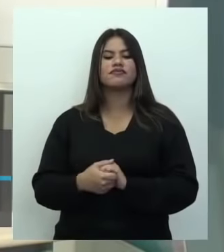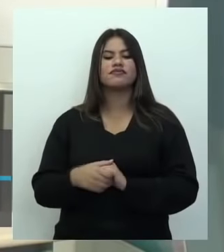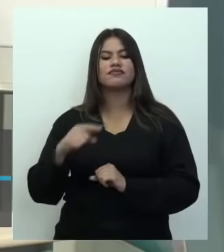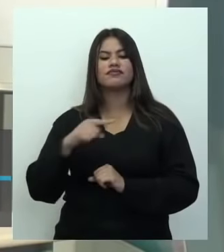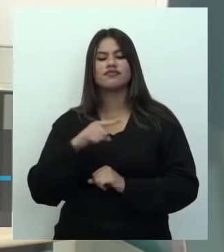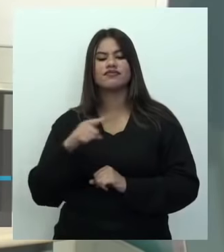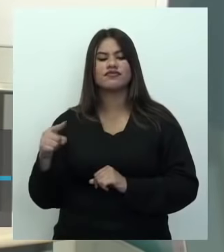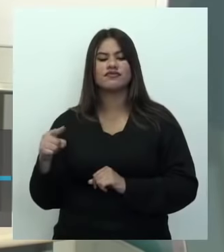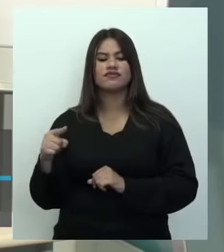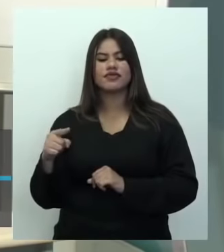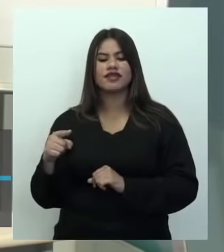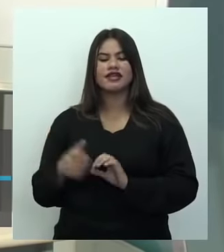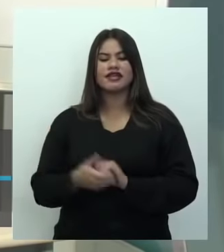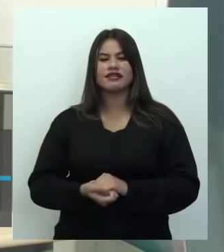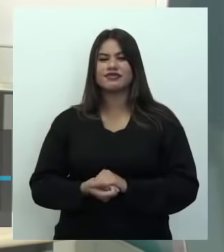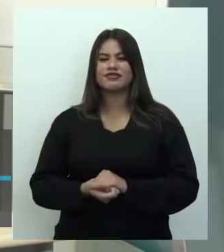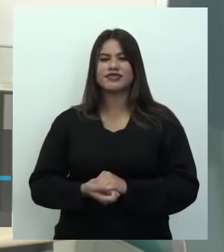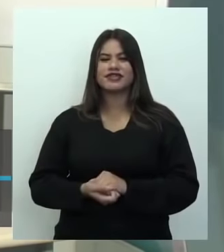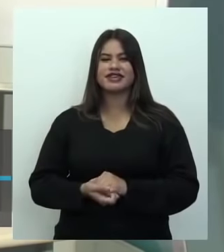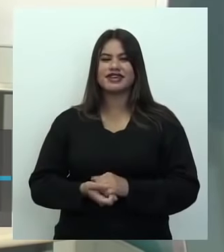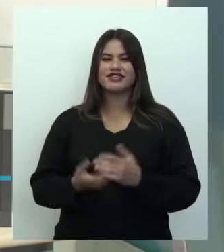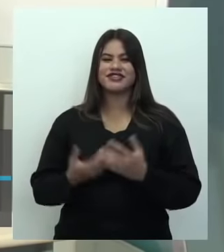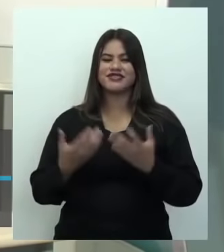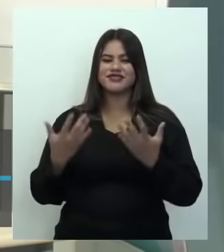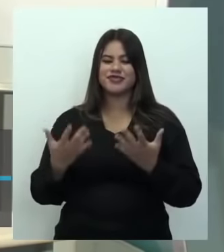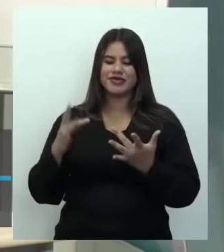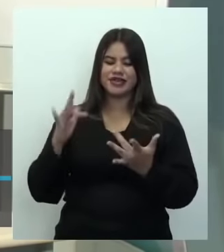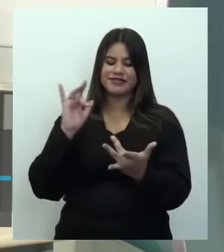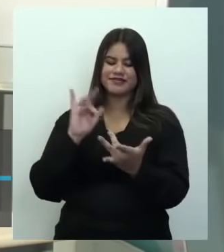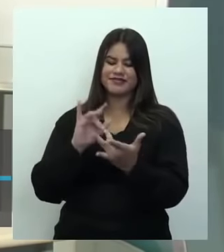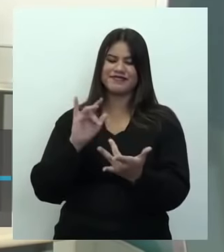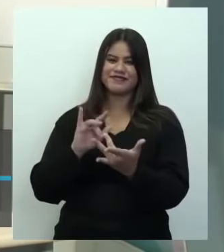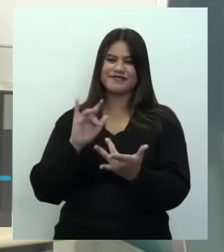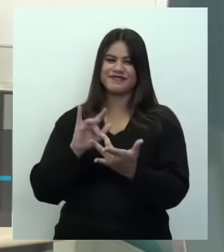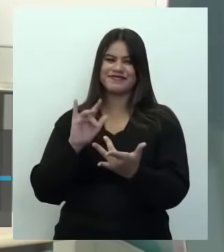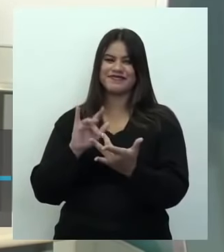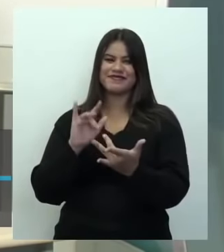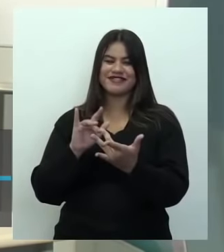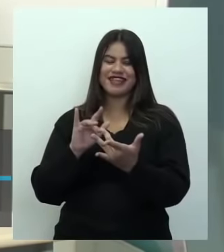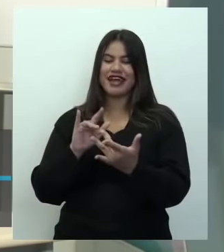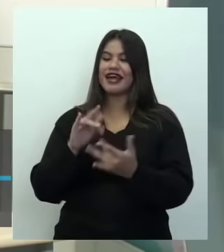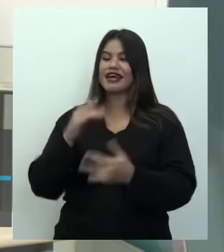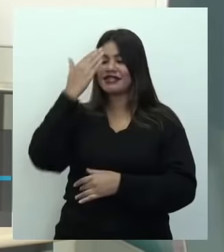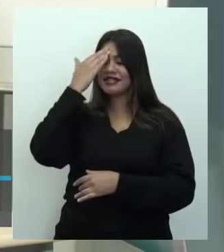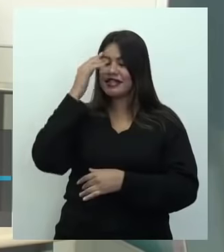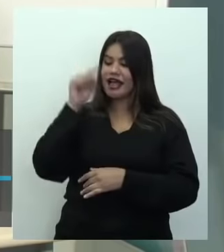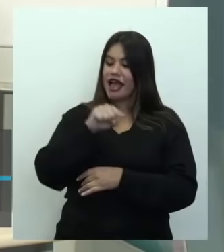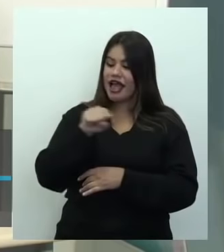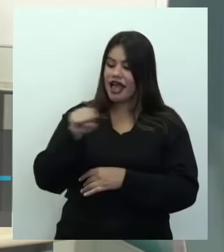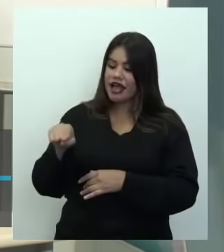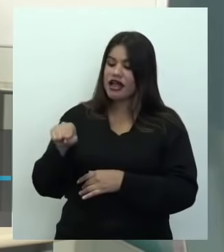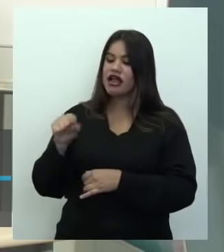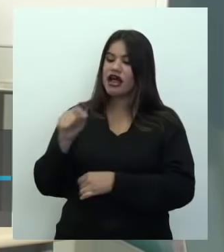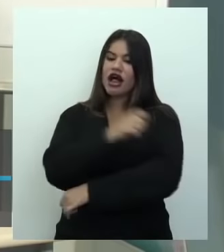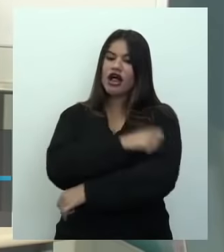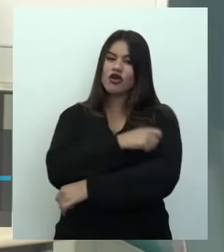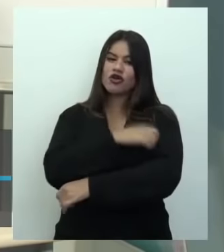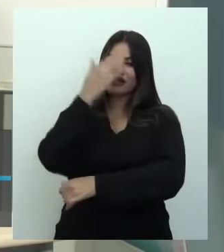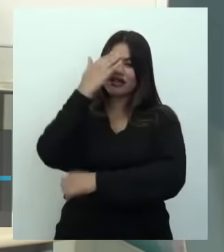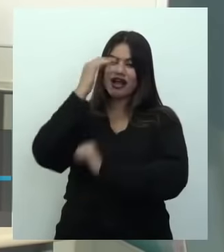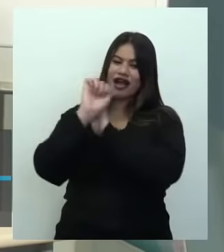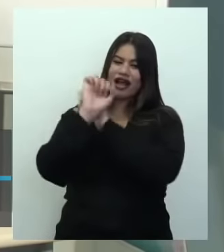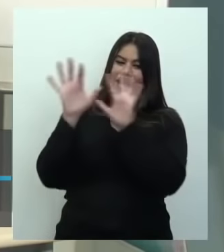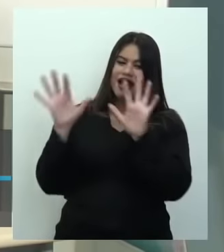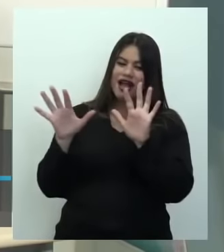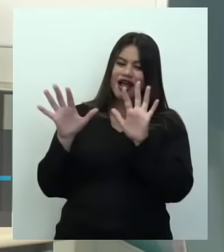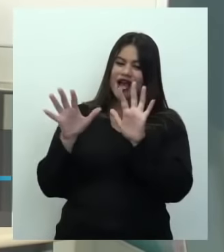registram no chat, a gente tem esse contato de entender um pouco o que vocês estão pensando, de ler as contribuições de vocês. Então, é